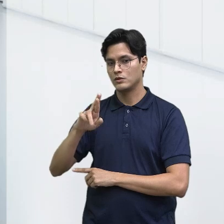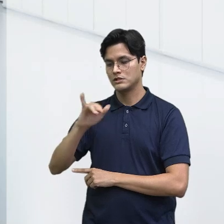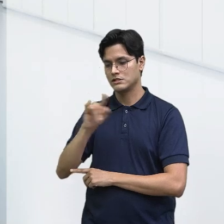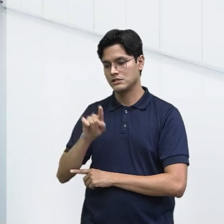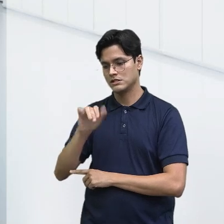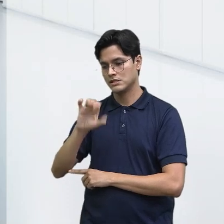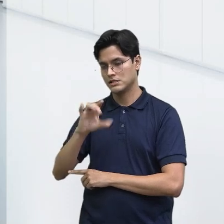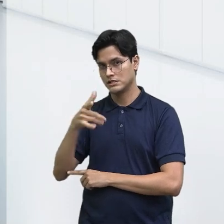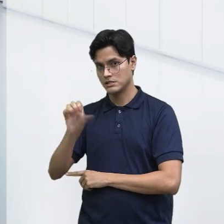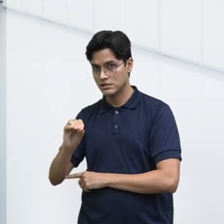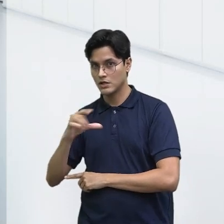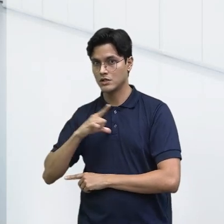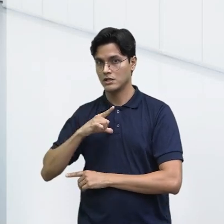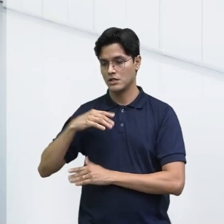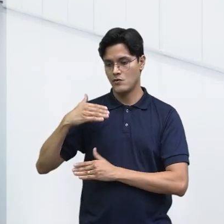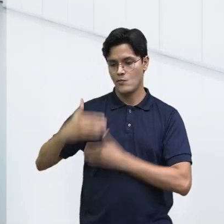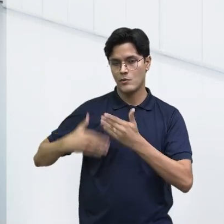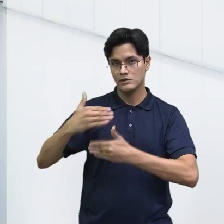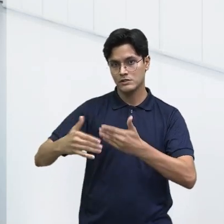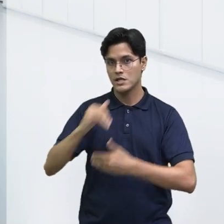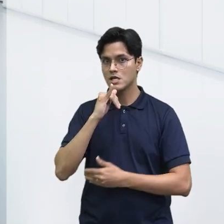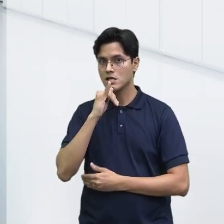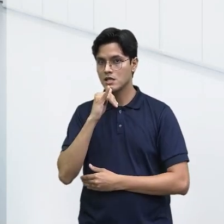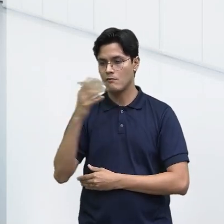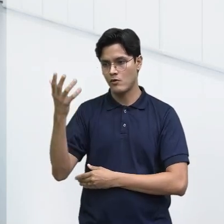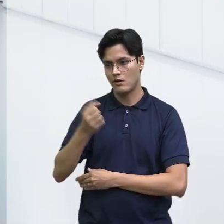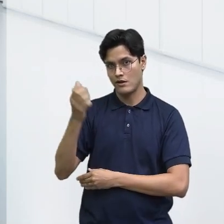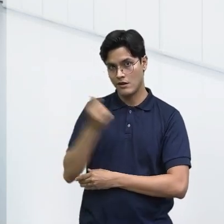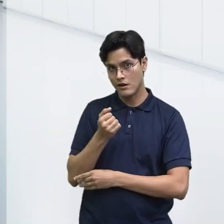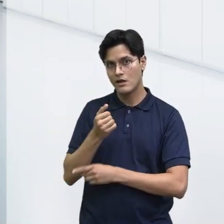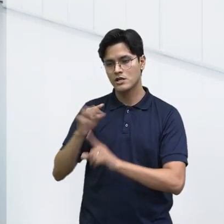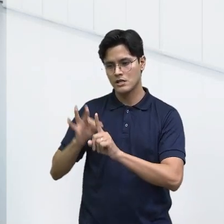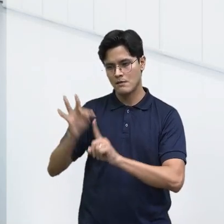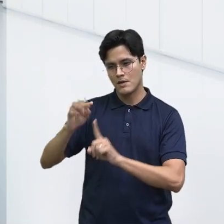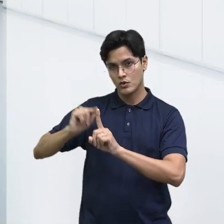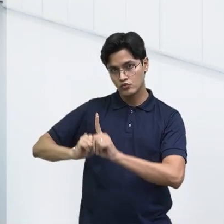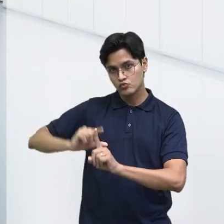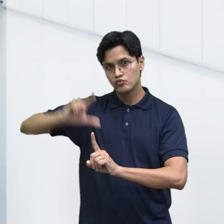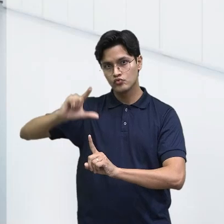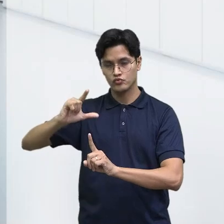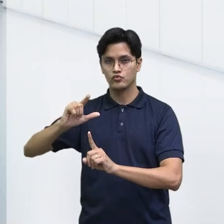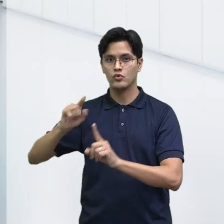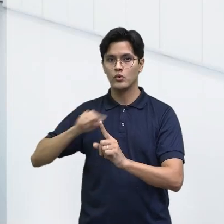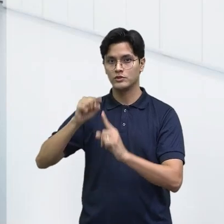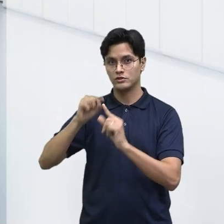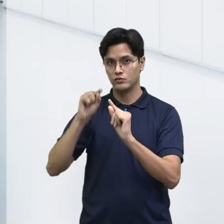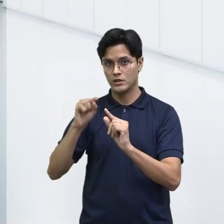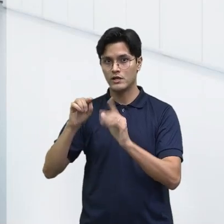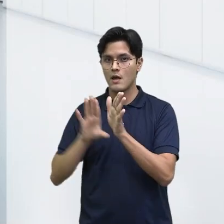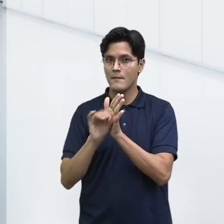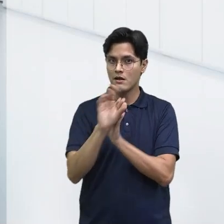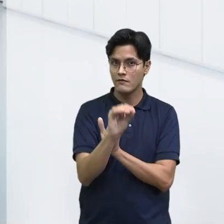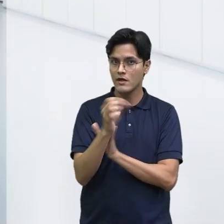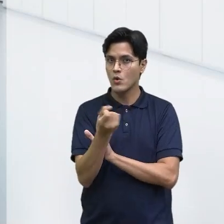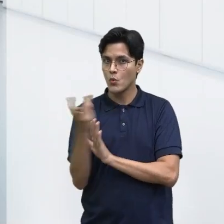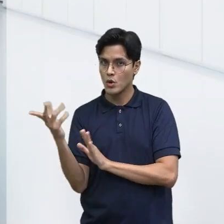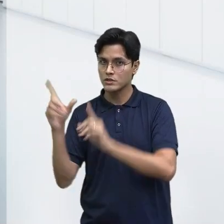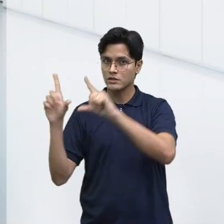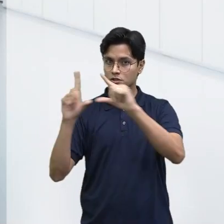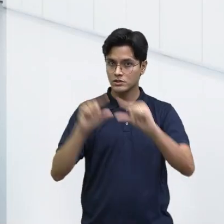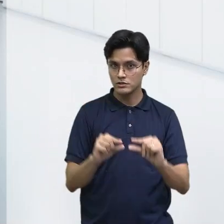processo onde nós submetemos o leite a altas temperaturas para reduzir a carga microbiana, o desenvolvimento